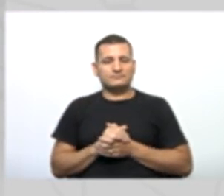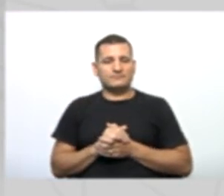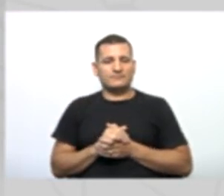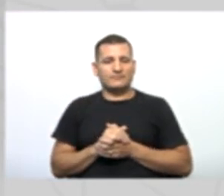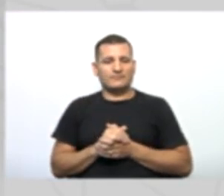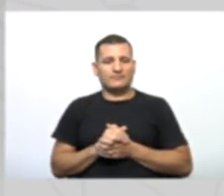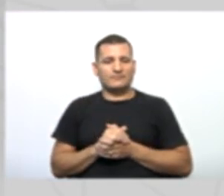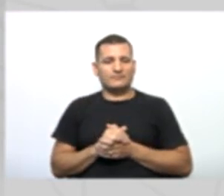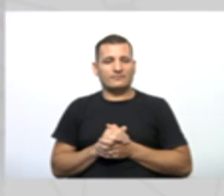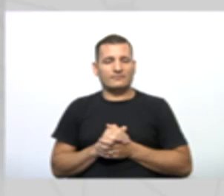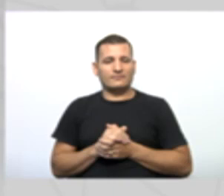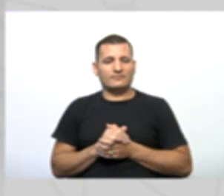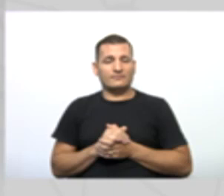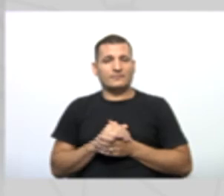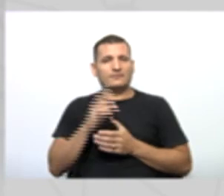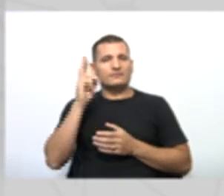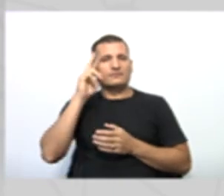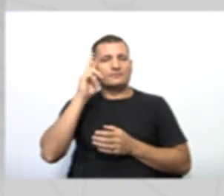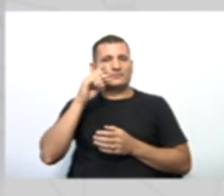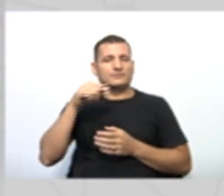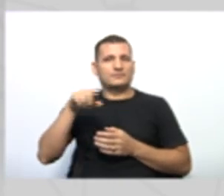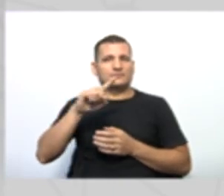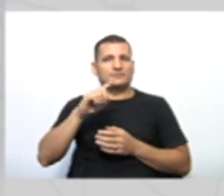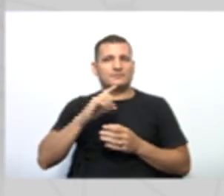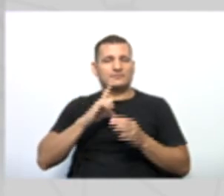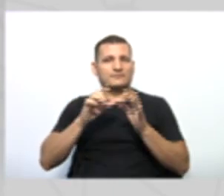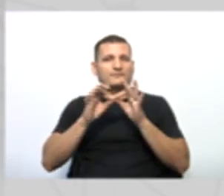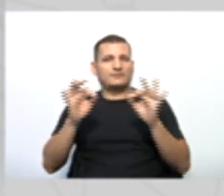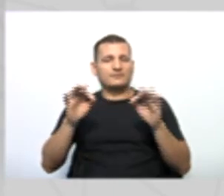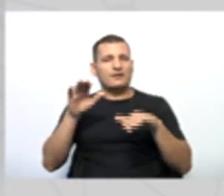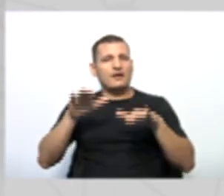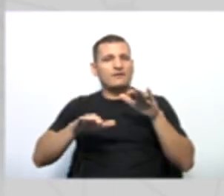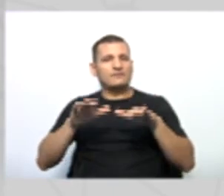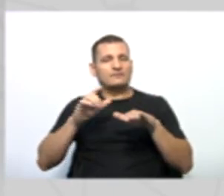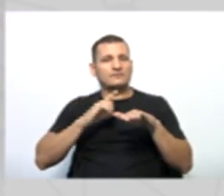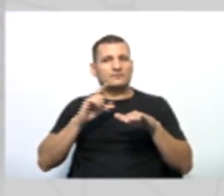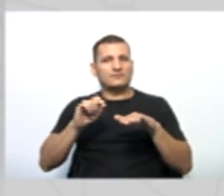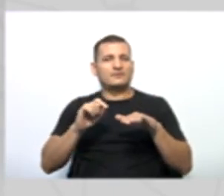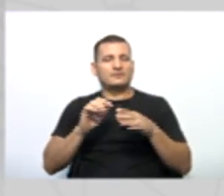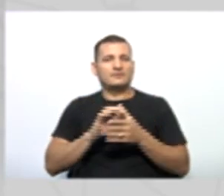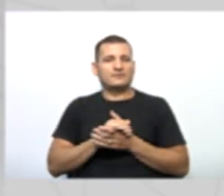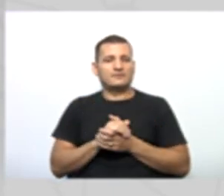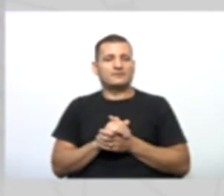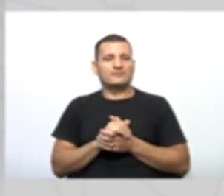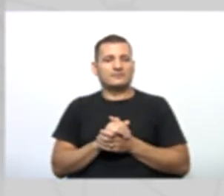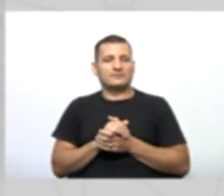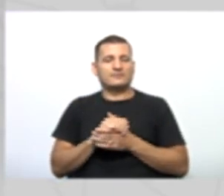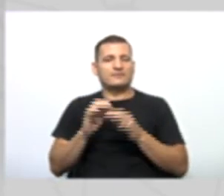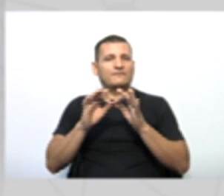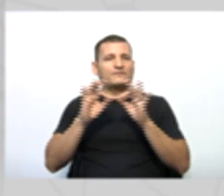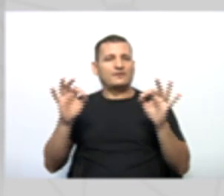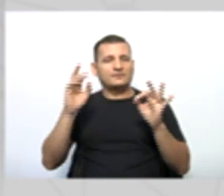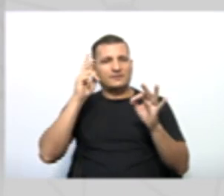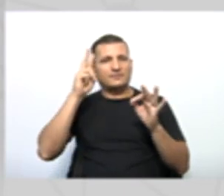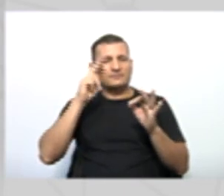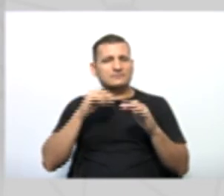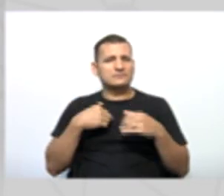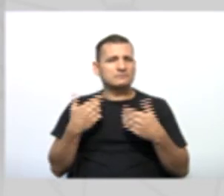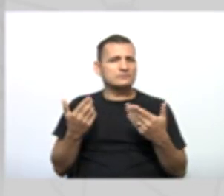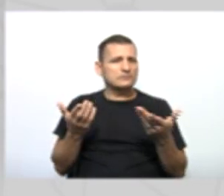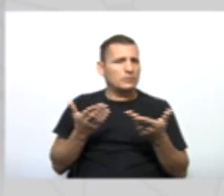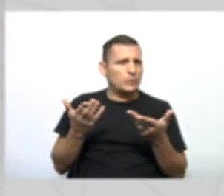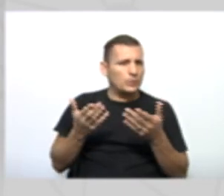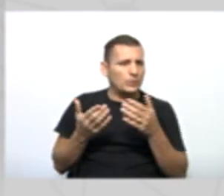Tem até uma frase, professor, só lembrando rapidinho, que a gente às vezes se perde nessas ações, aí tem uma frase que geralmente a gente lembra assim, e agora, será